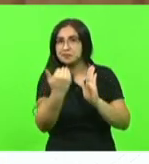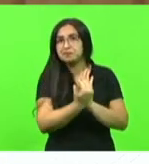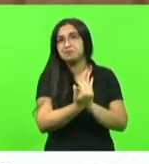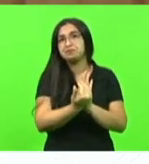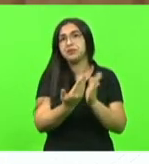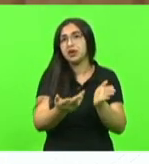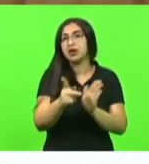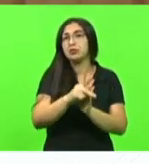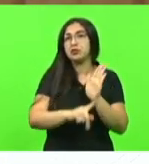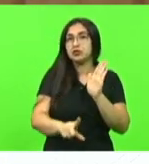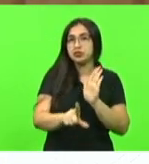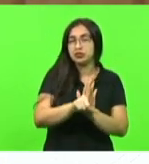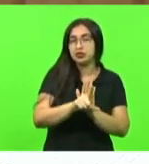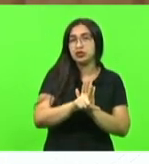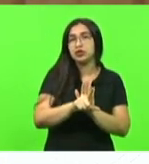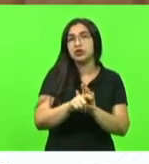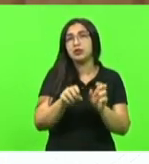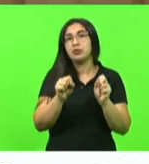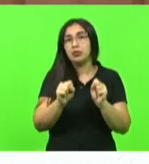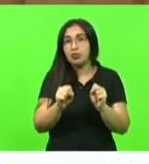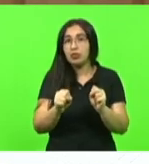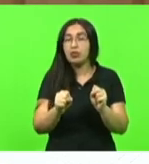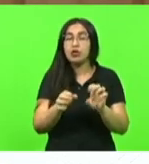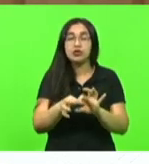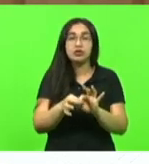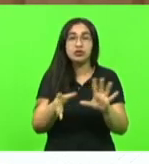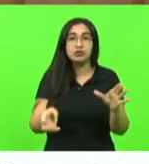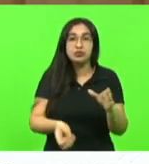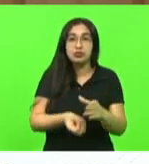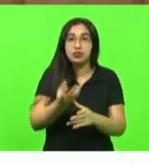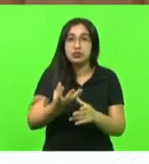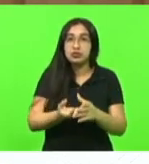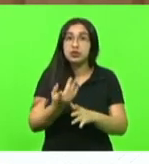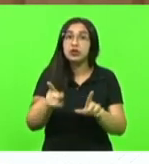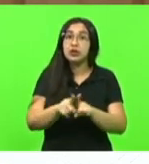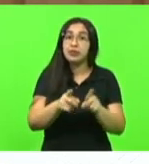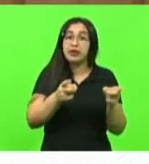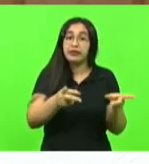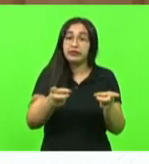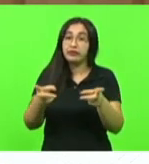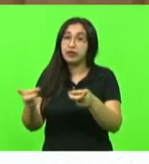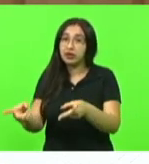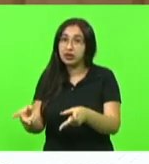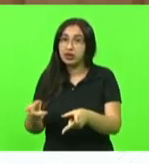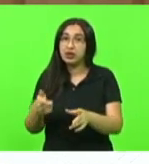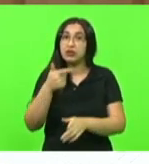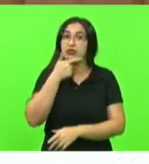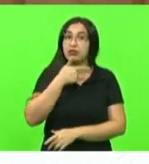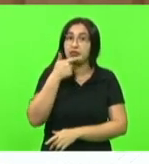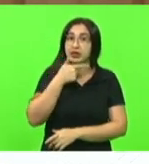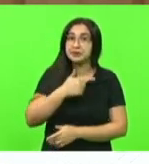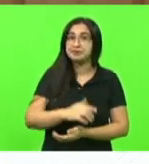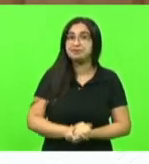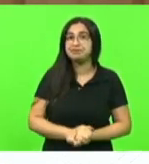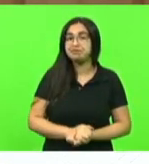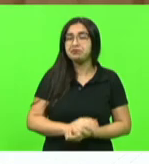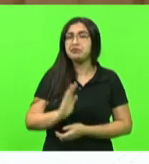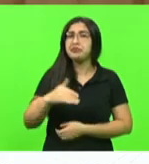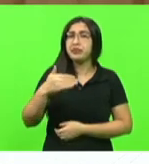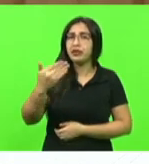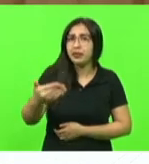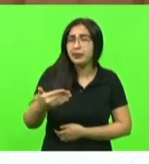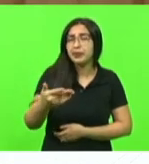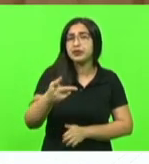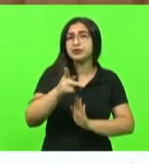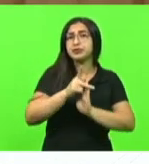projeto de lei que permite produzir e comercializar o queijo artesanal. e depois eu vou falar sobre o